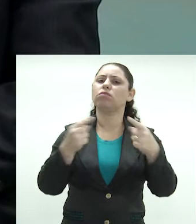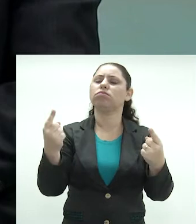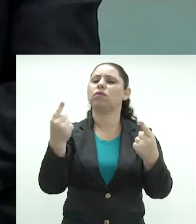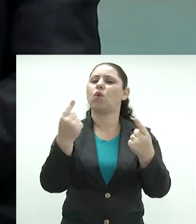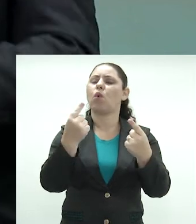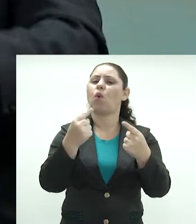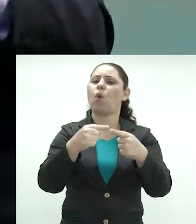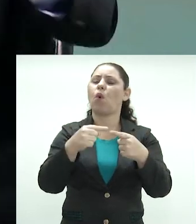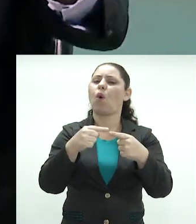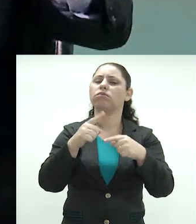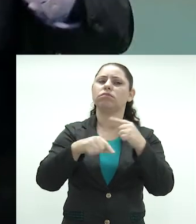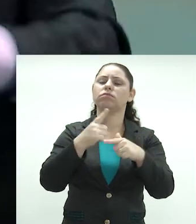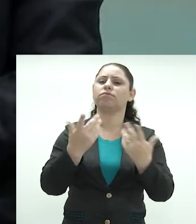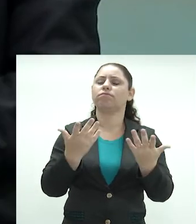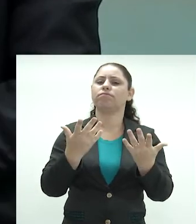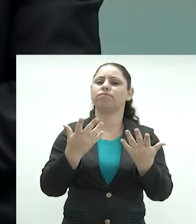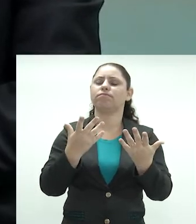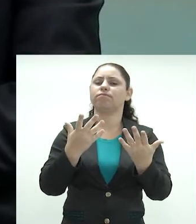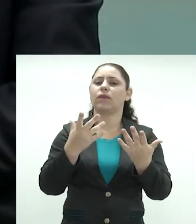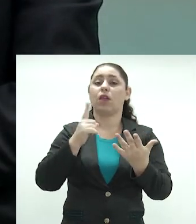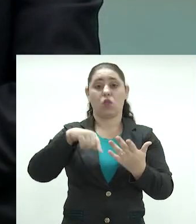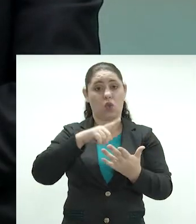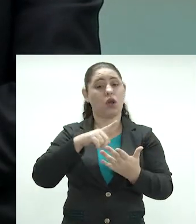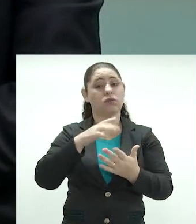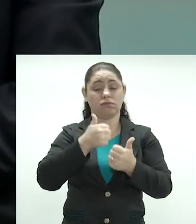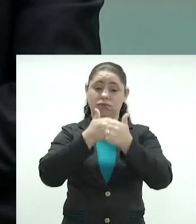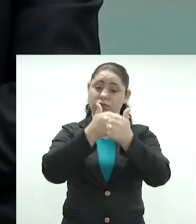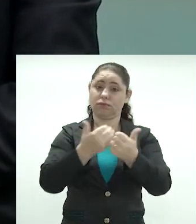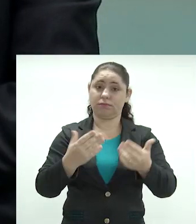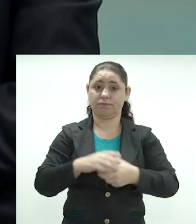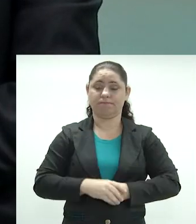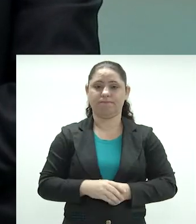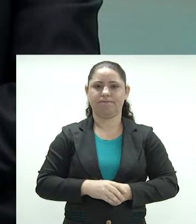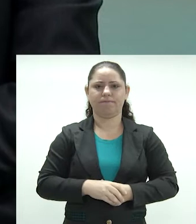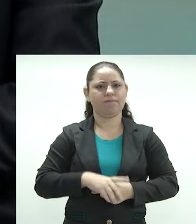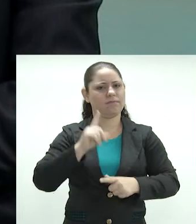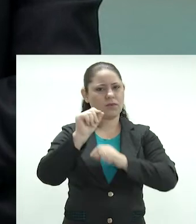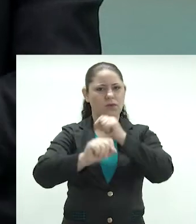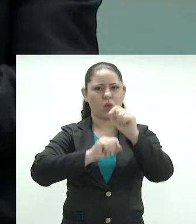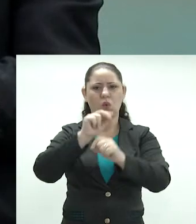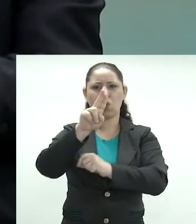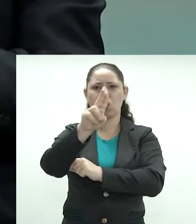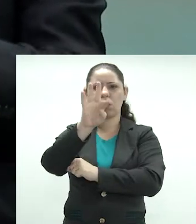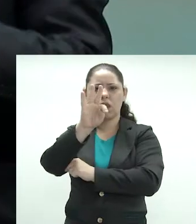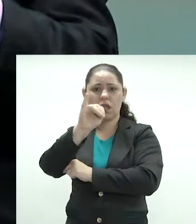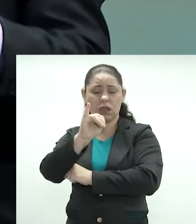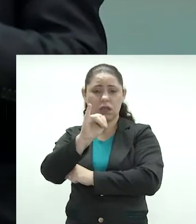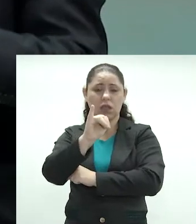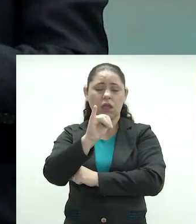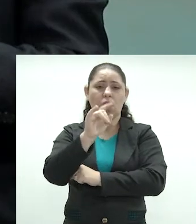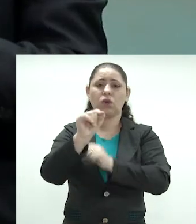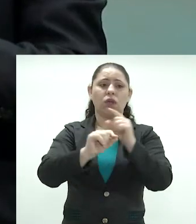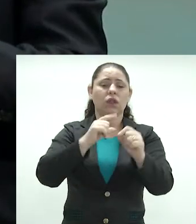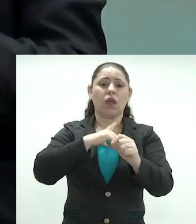penal, que previa um acordo de não persecução penal. Entendi. Essa é a situação que nós acompanhamos de perto. Então, a questão da